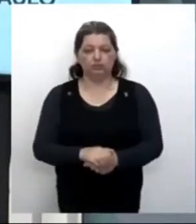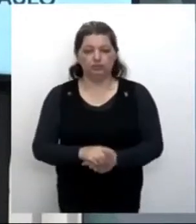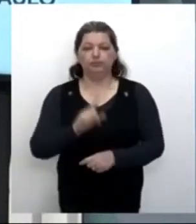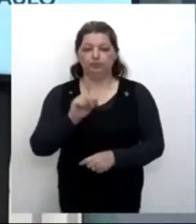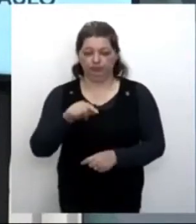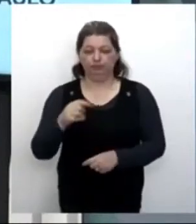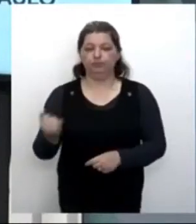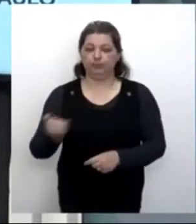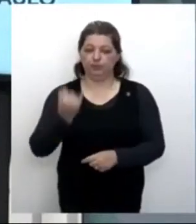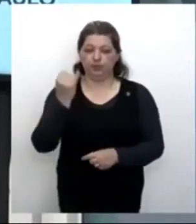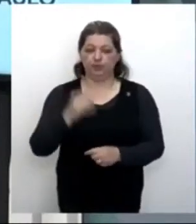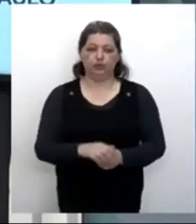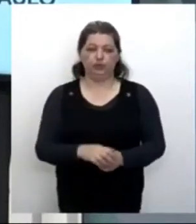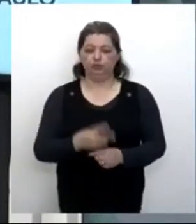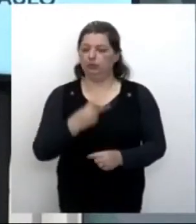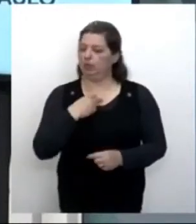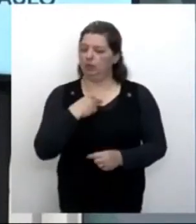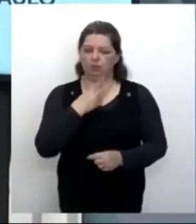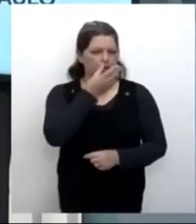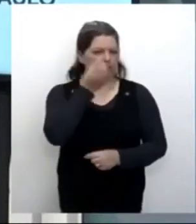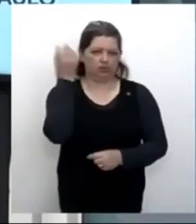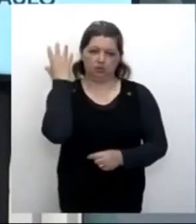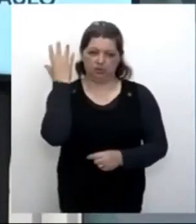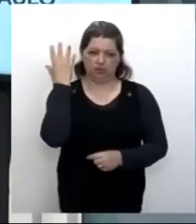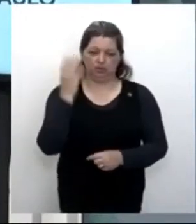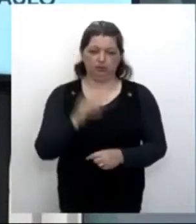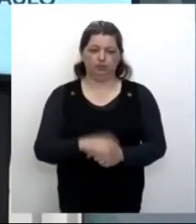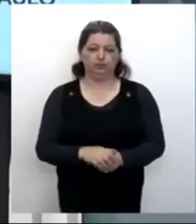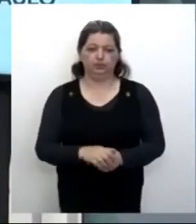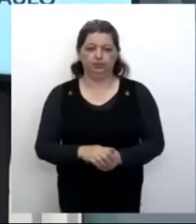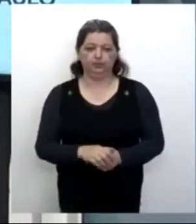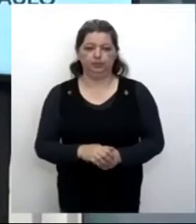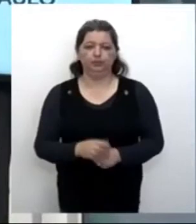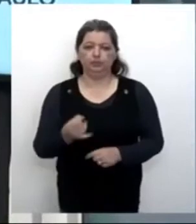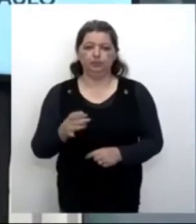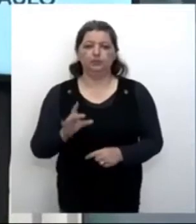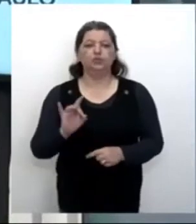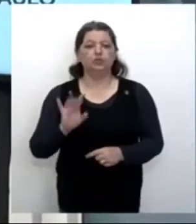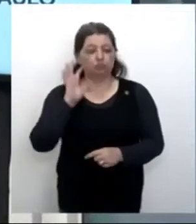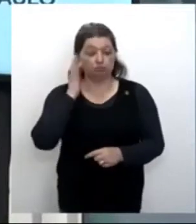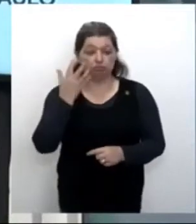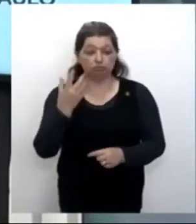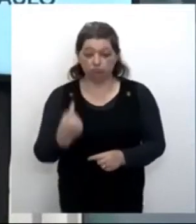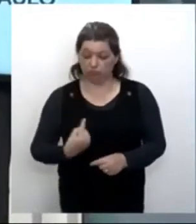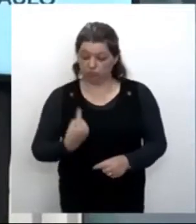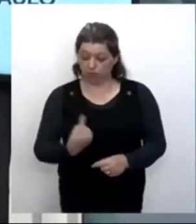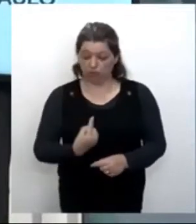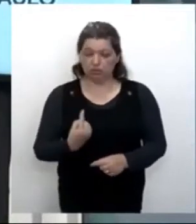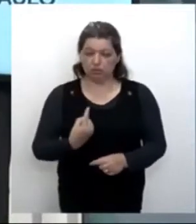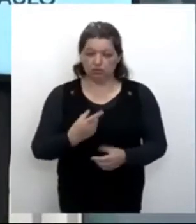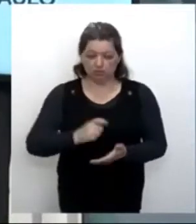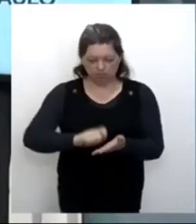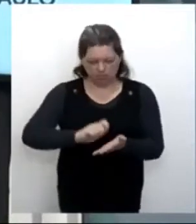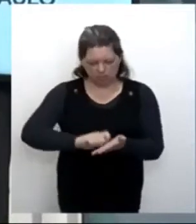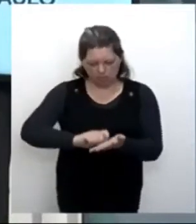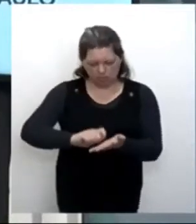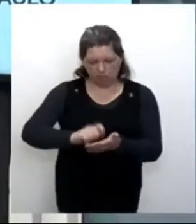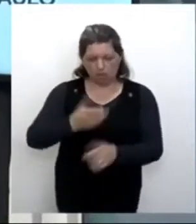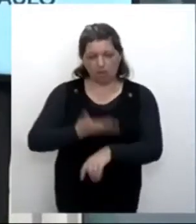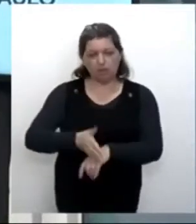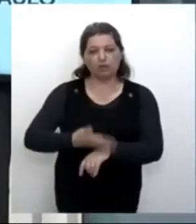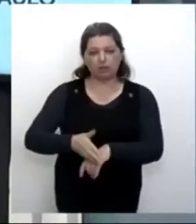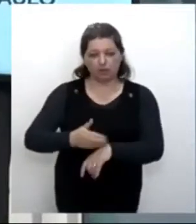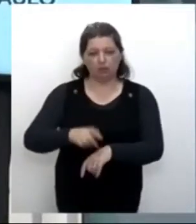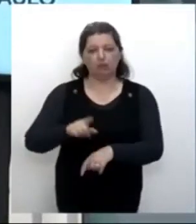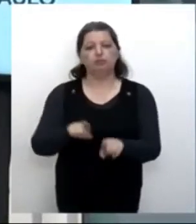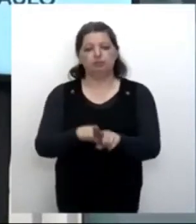aí. Não esqueça de resolver os exercícios exemplo também. Se você resolvendo sozinhos, né, ali, pegando o exercício e resolvendo, já vai ajudar